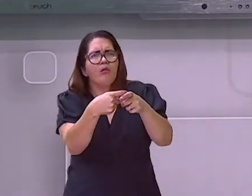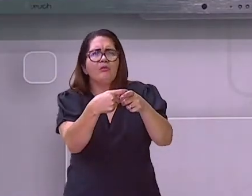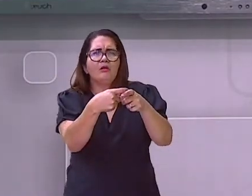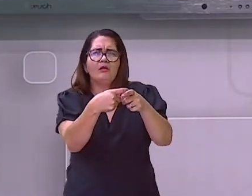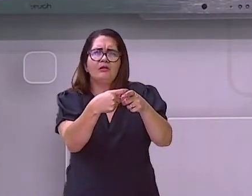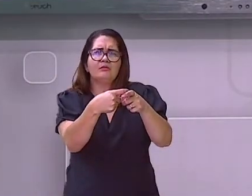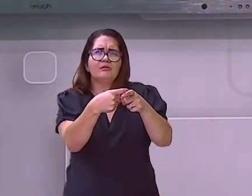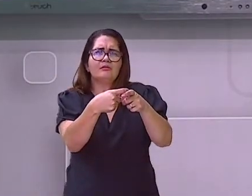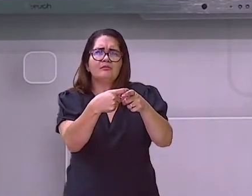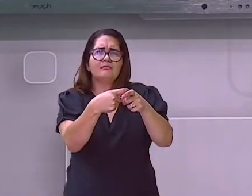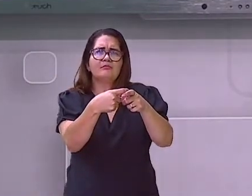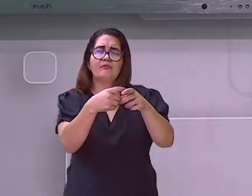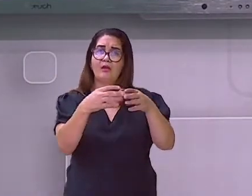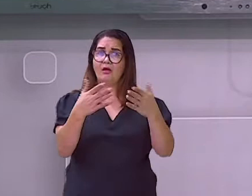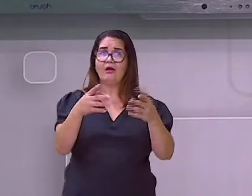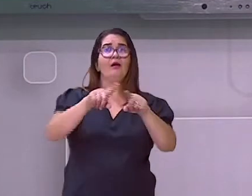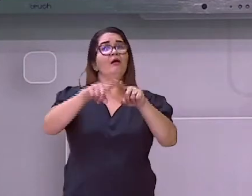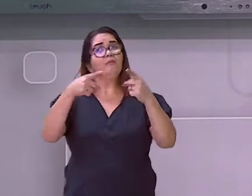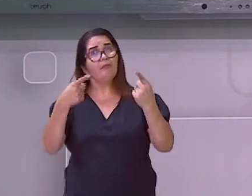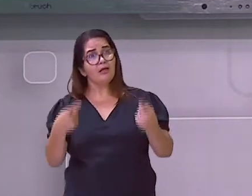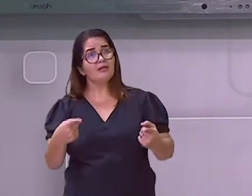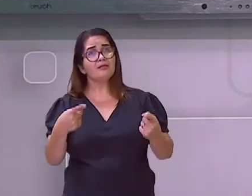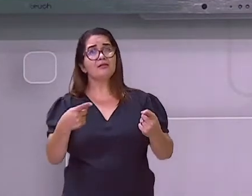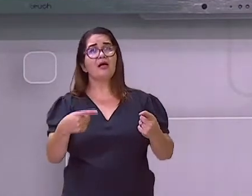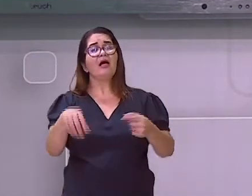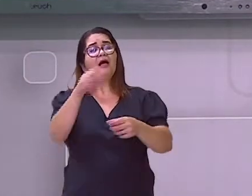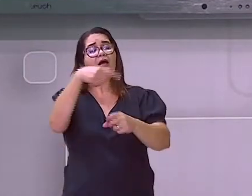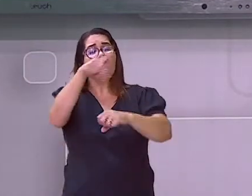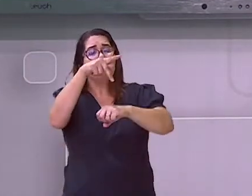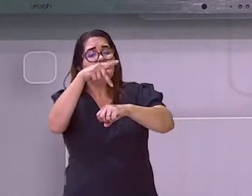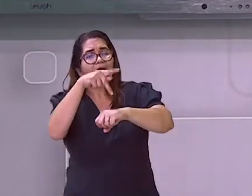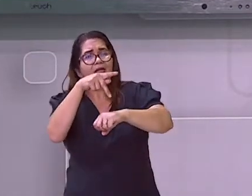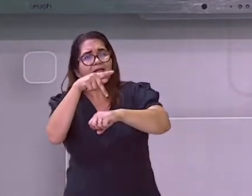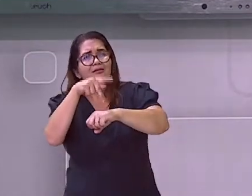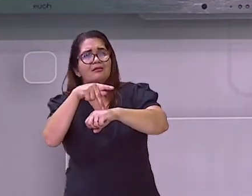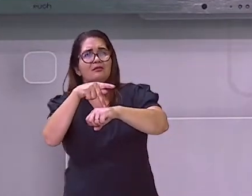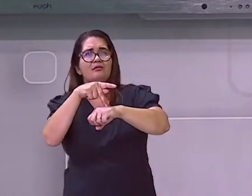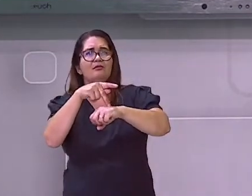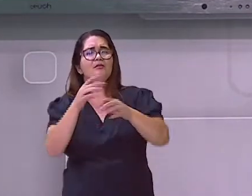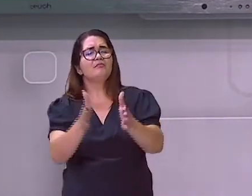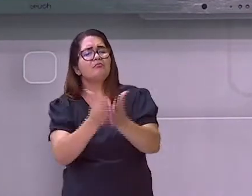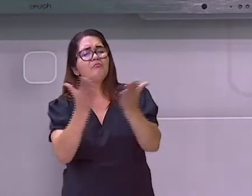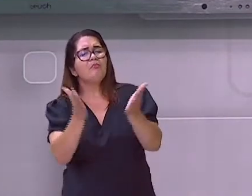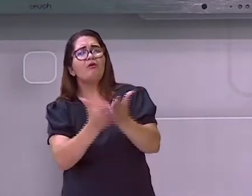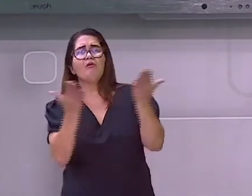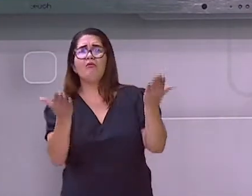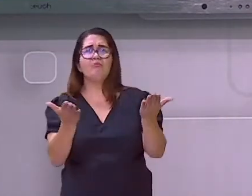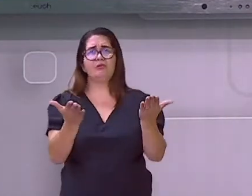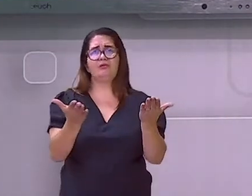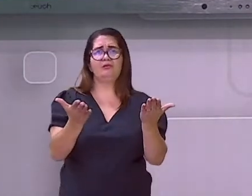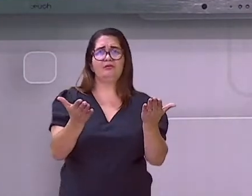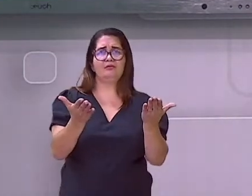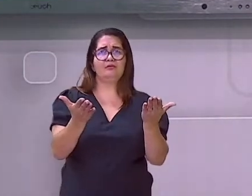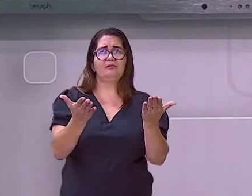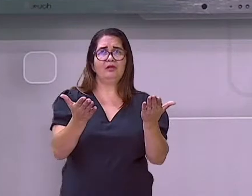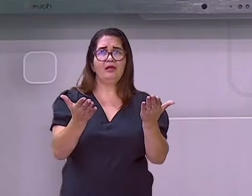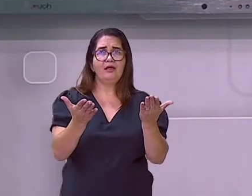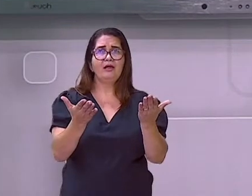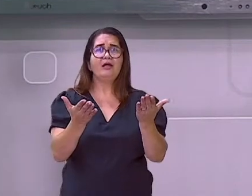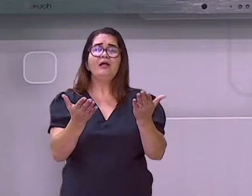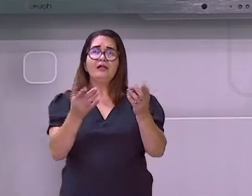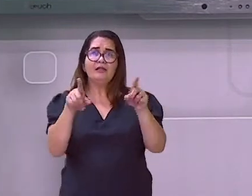Então, pelo fato do seu território não ser tão grande, a sua população não ser tão